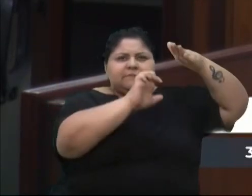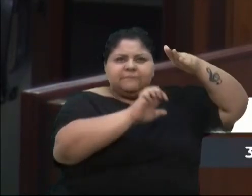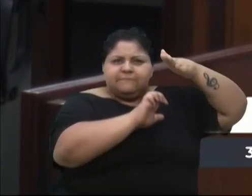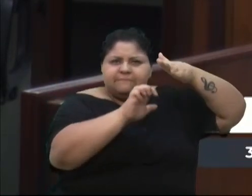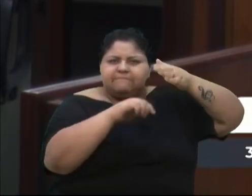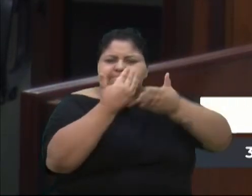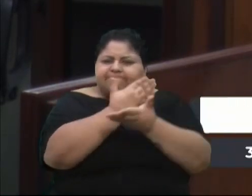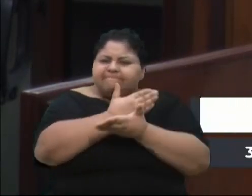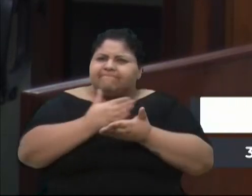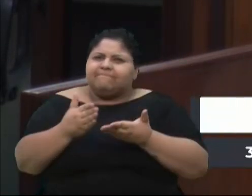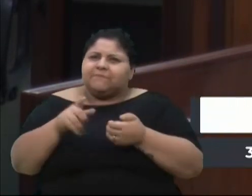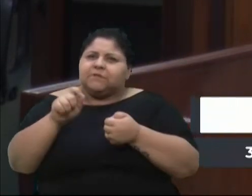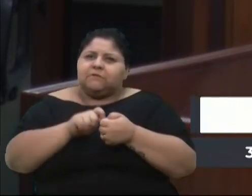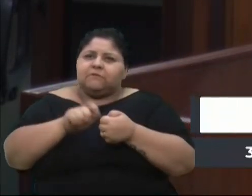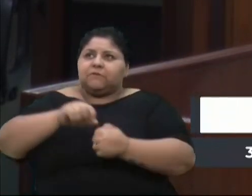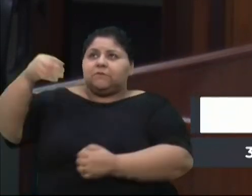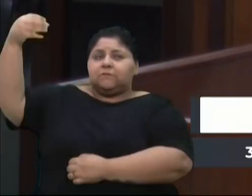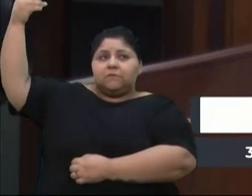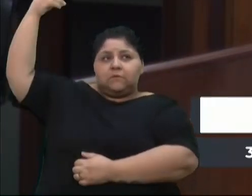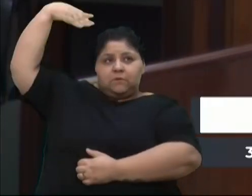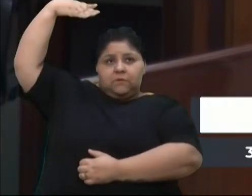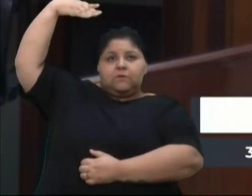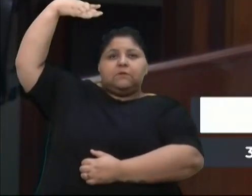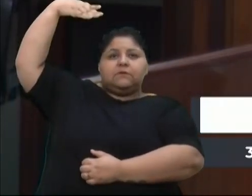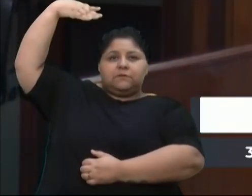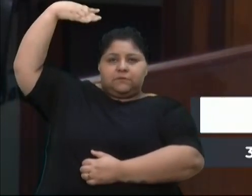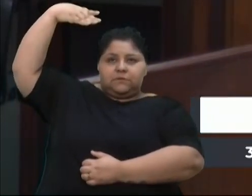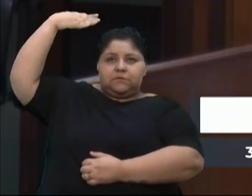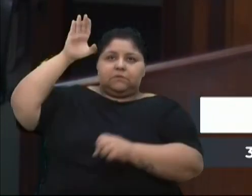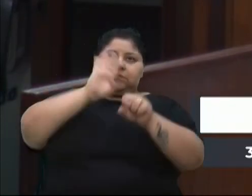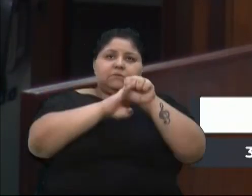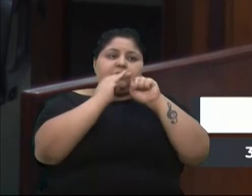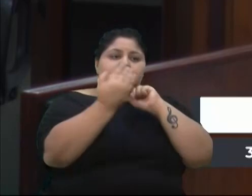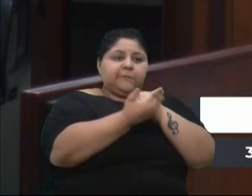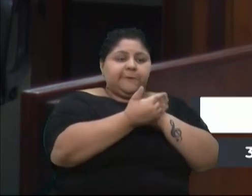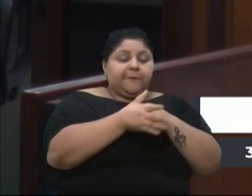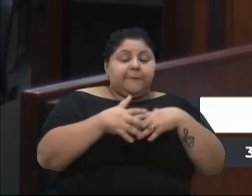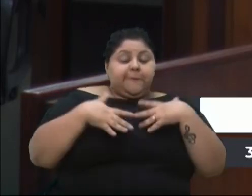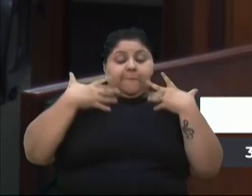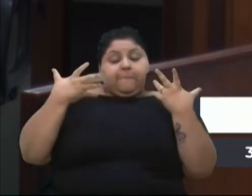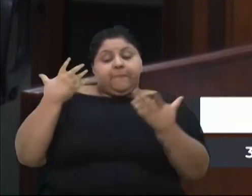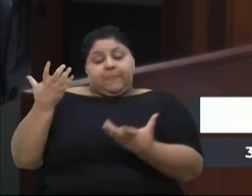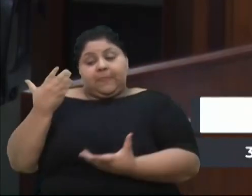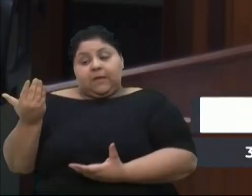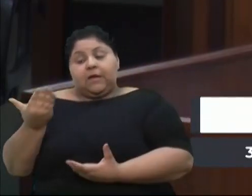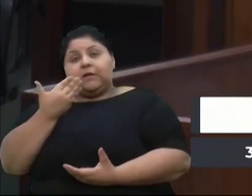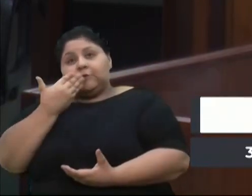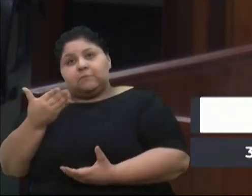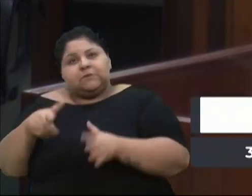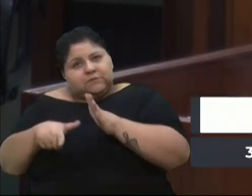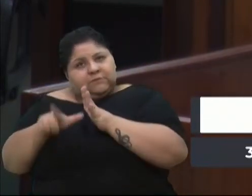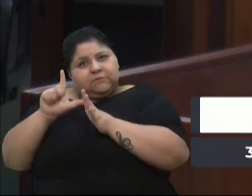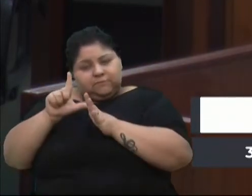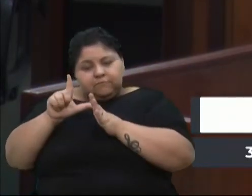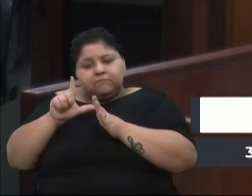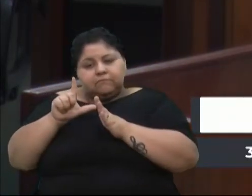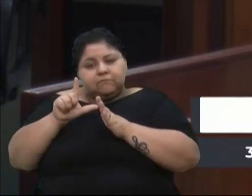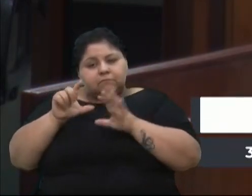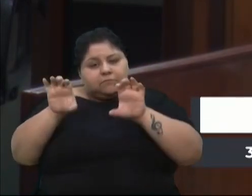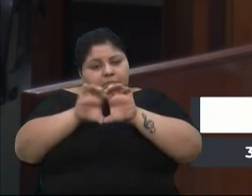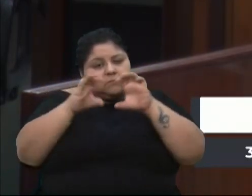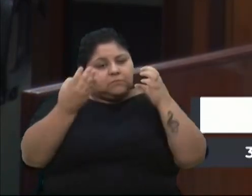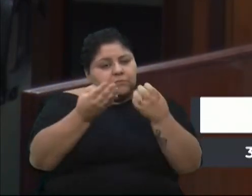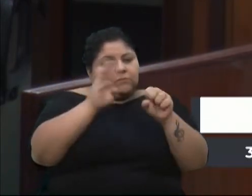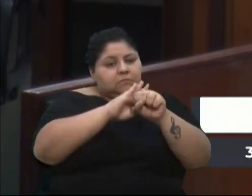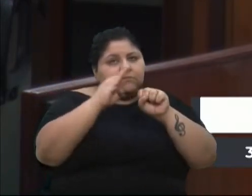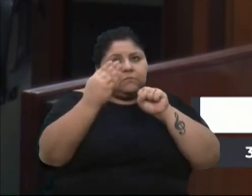vai fazer a iluminação de LED nos bairros. Então, eu quero pedir de antemão aqui para as comunidades dos bairros,